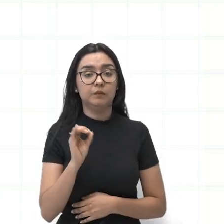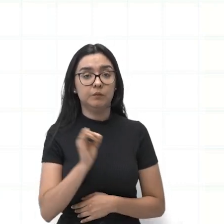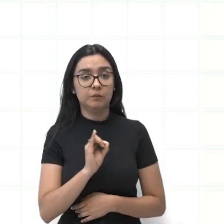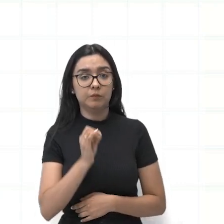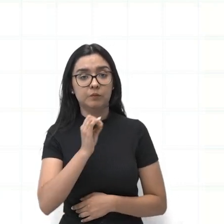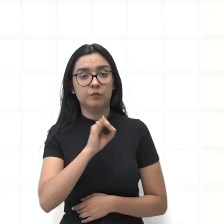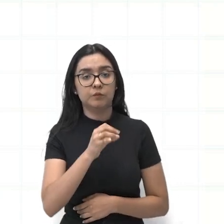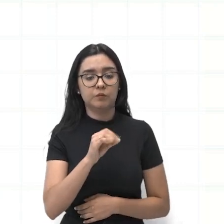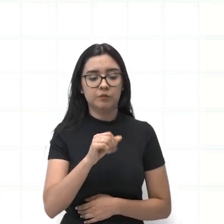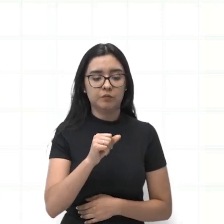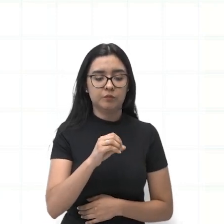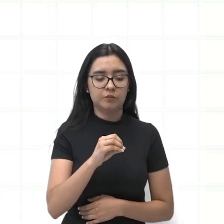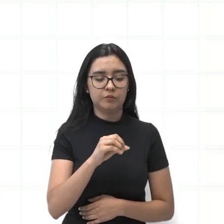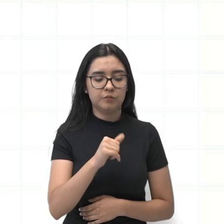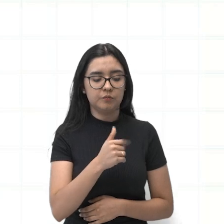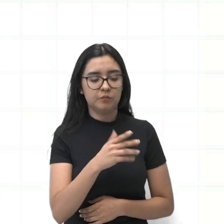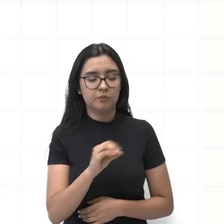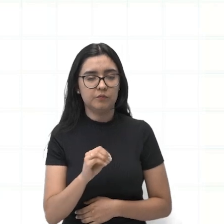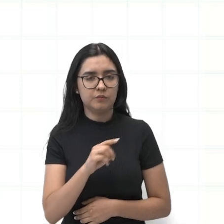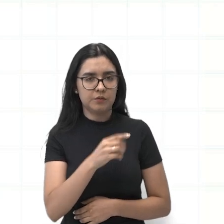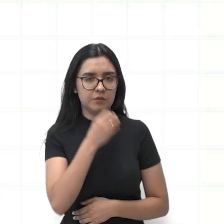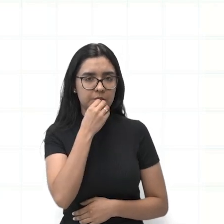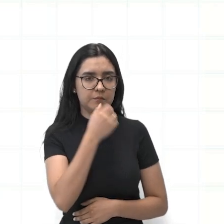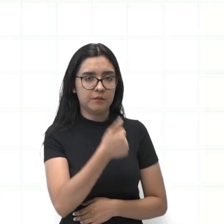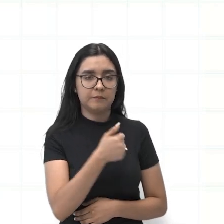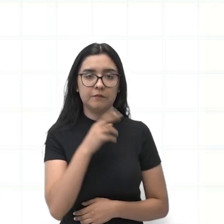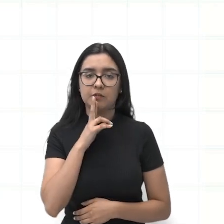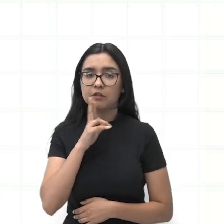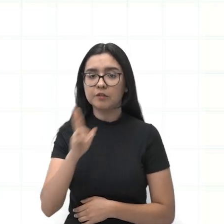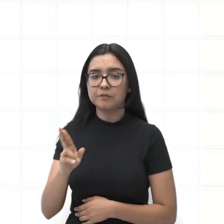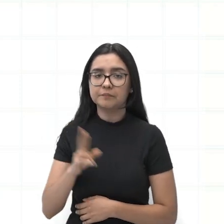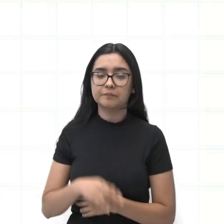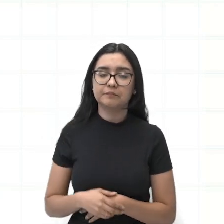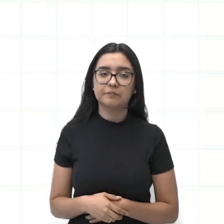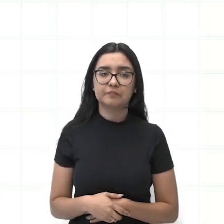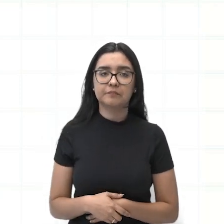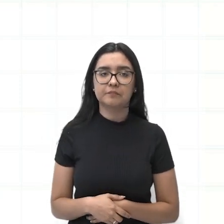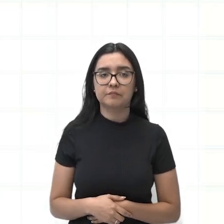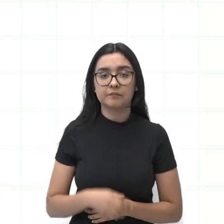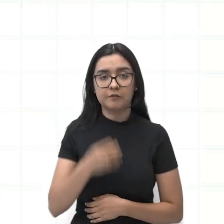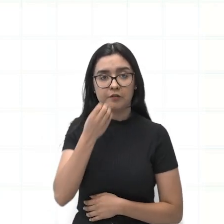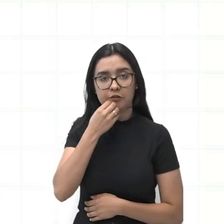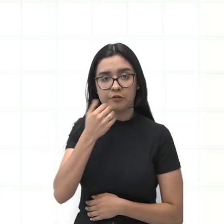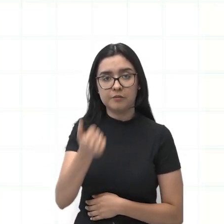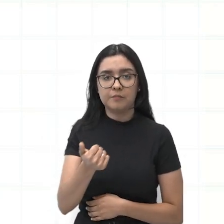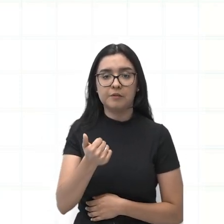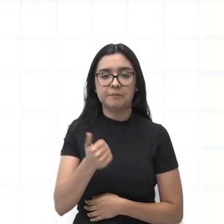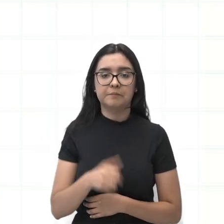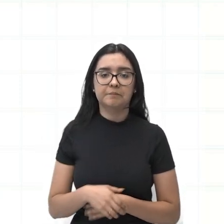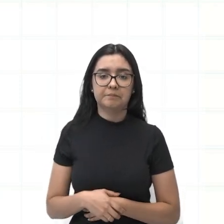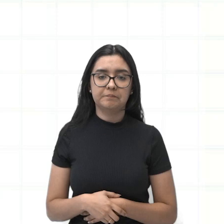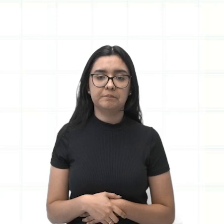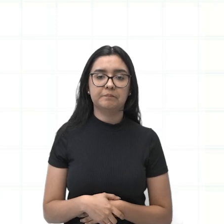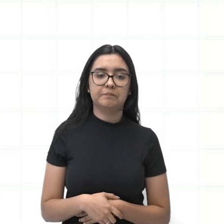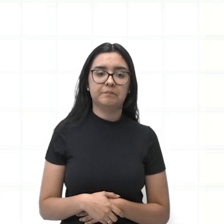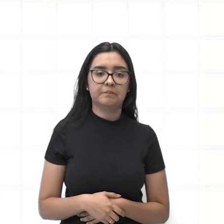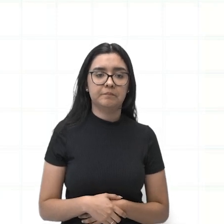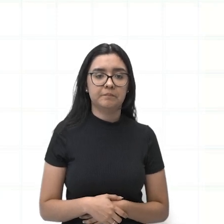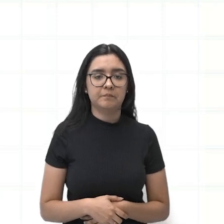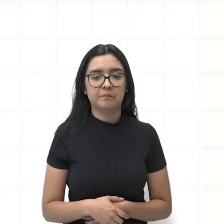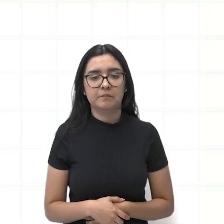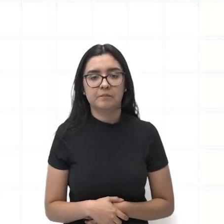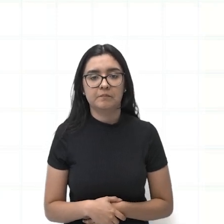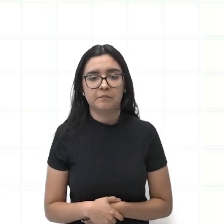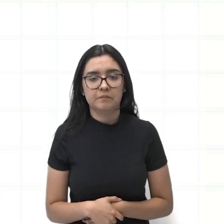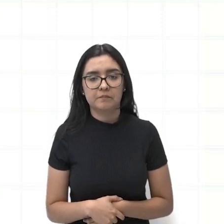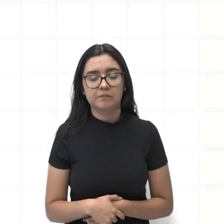João. Como você está? Como é que você está indo? Como você está passando? Aí o João vai responder, I am good. Eu estou bem. I'm good. Eu estou bem.